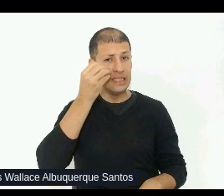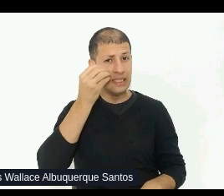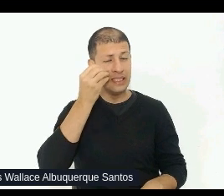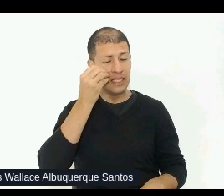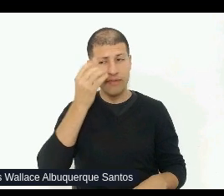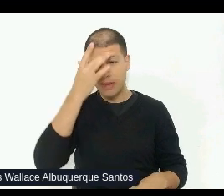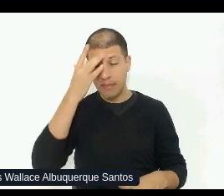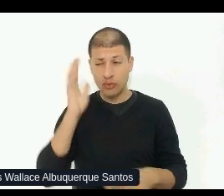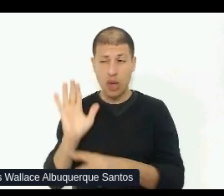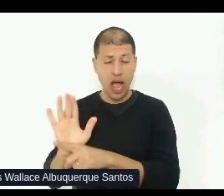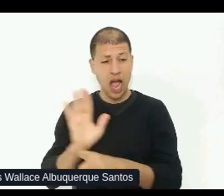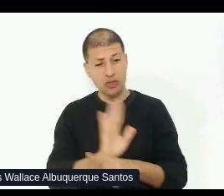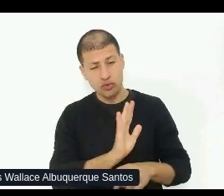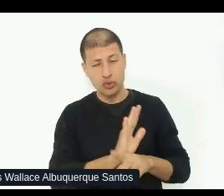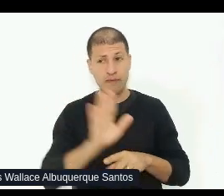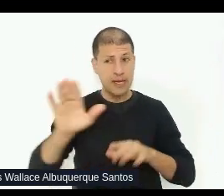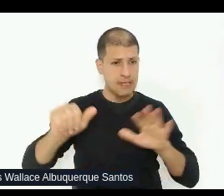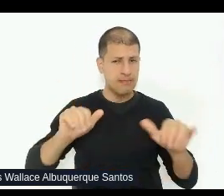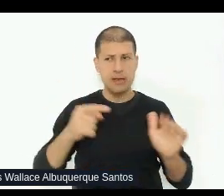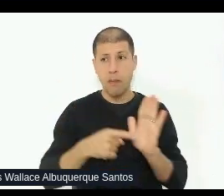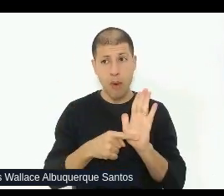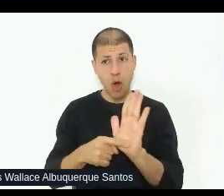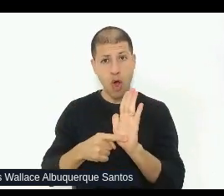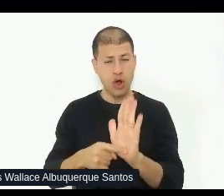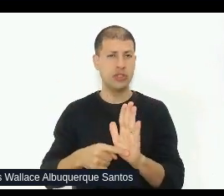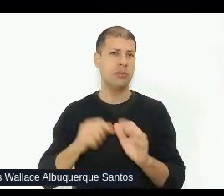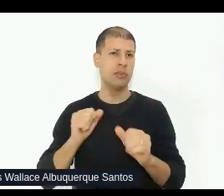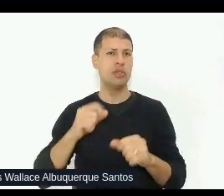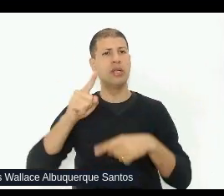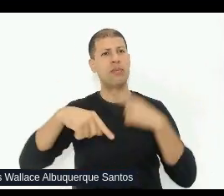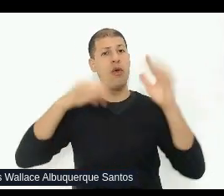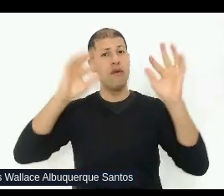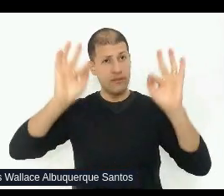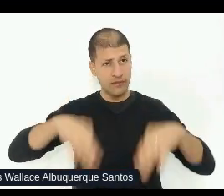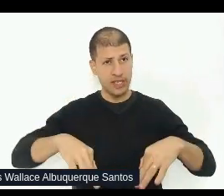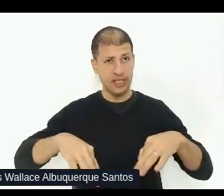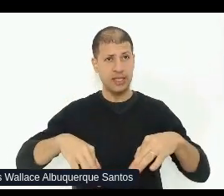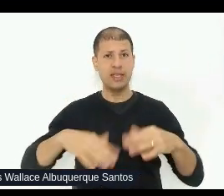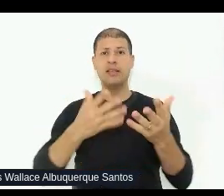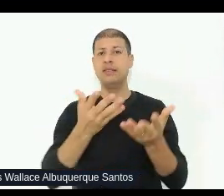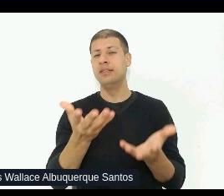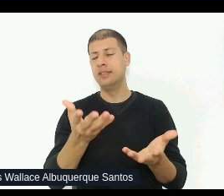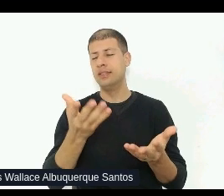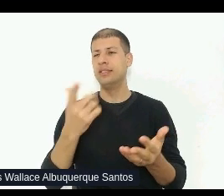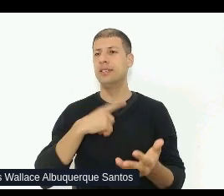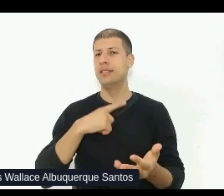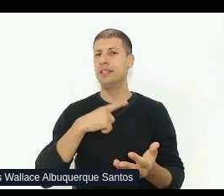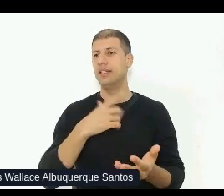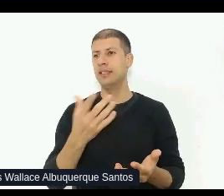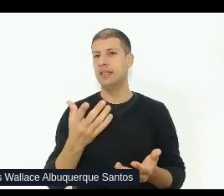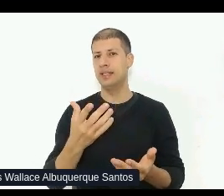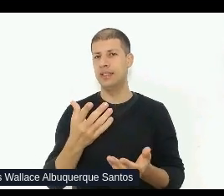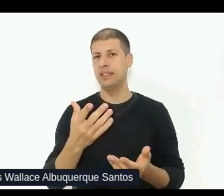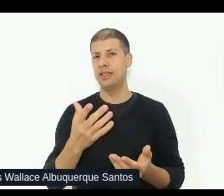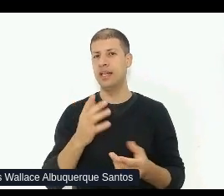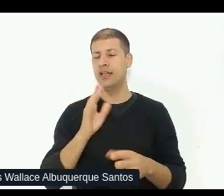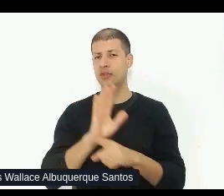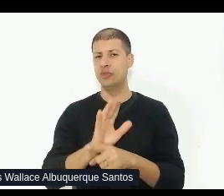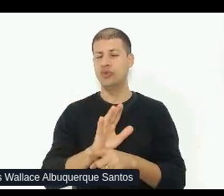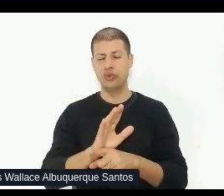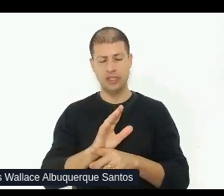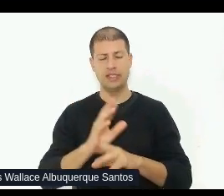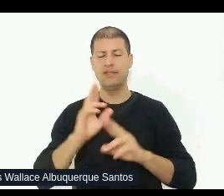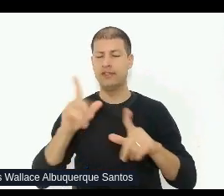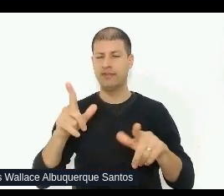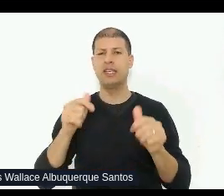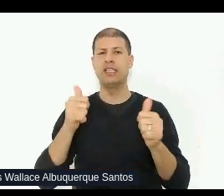pessoas, vai trazendo resultados, e no final você acaba trazendo fazendo uma diferença.